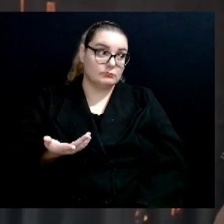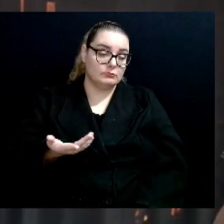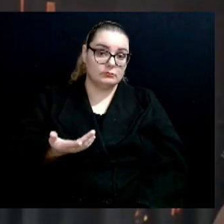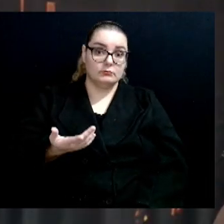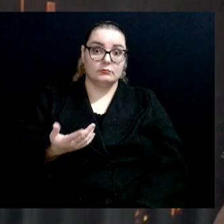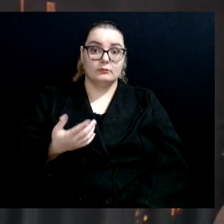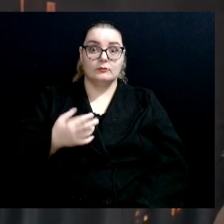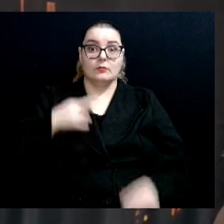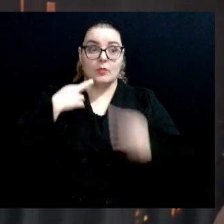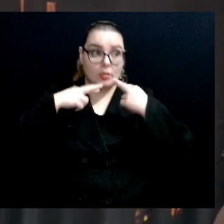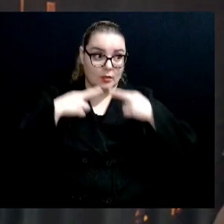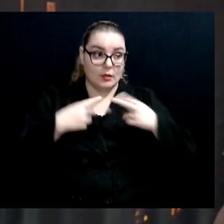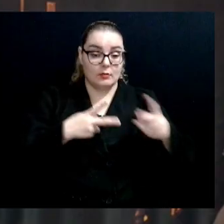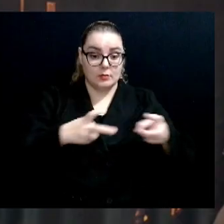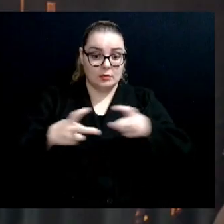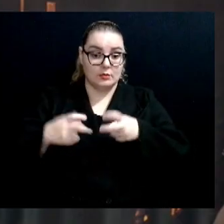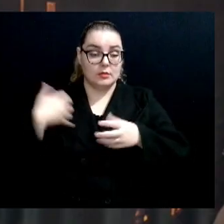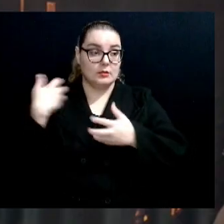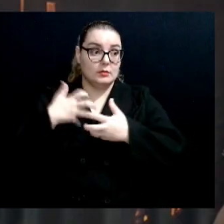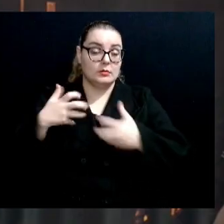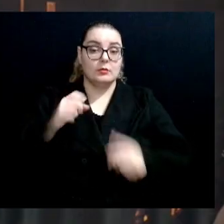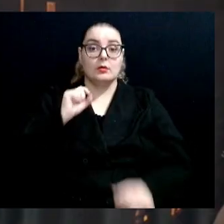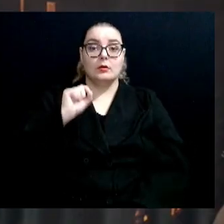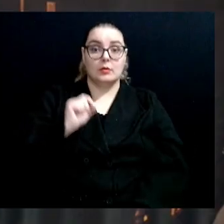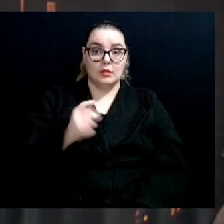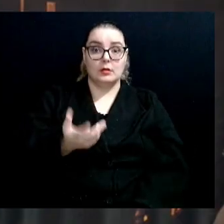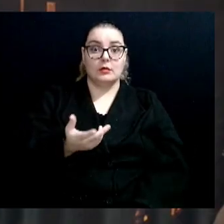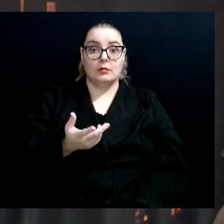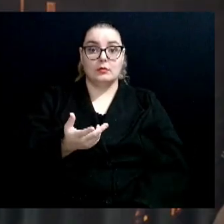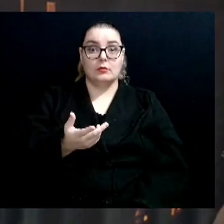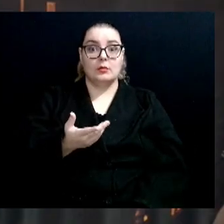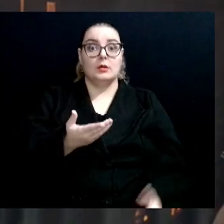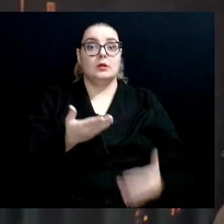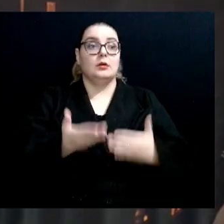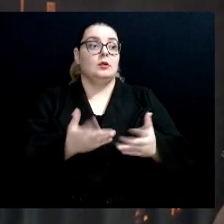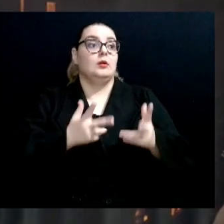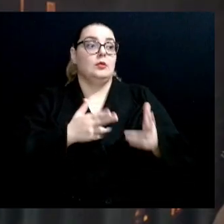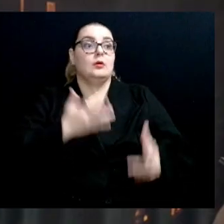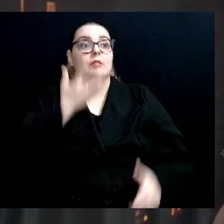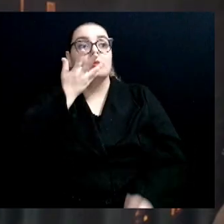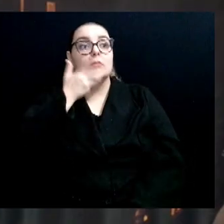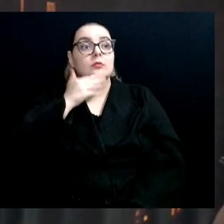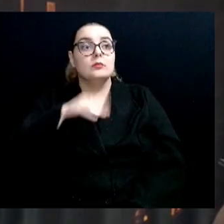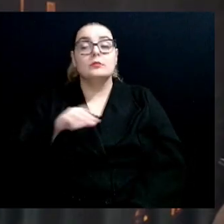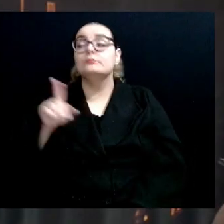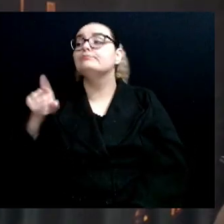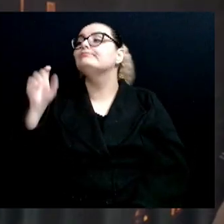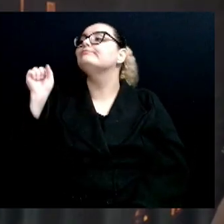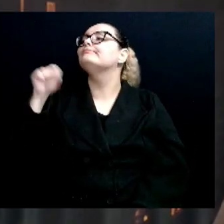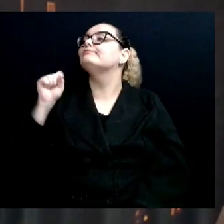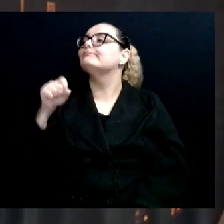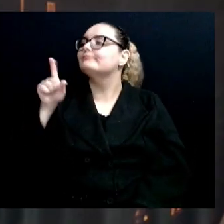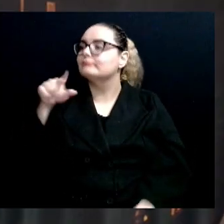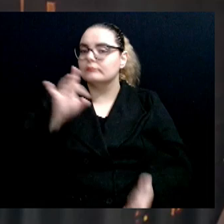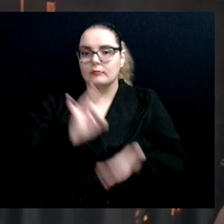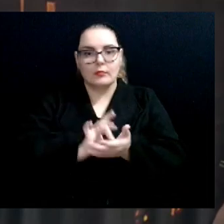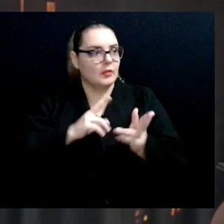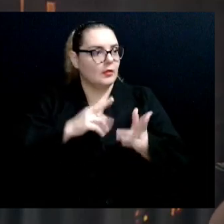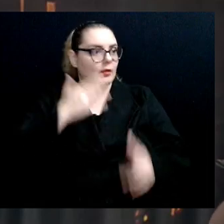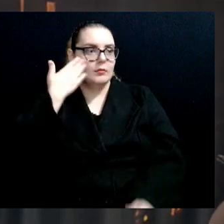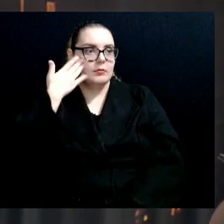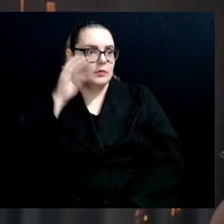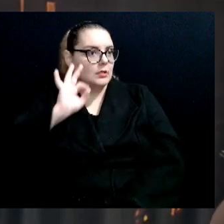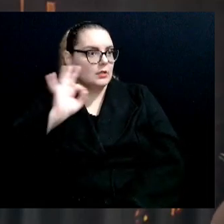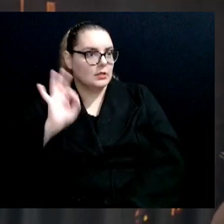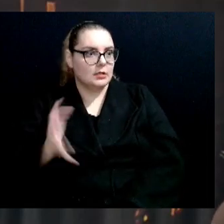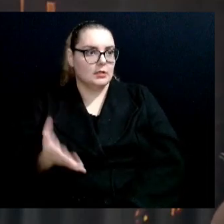pessoas idosas é ser tratado como criança, né? Sim, então como se não entendesse nada, como se não soubesse